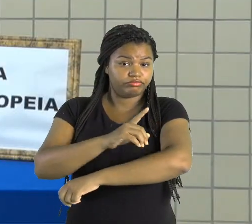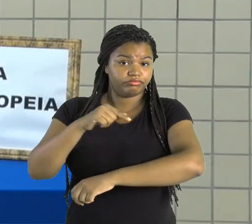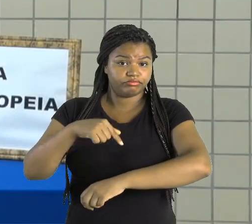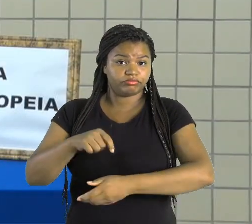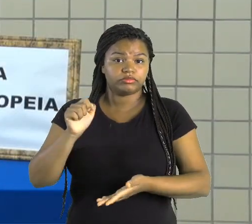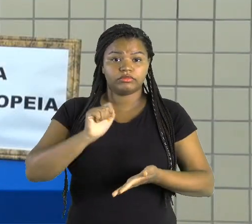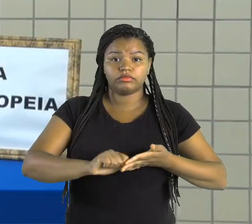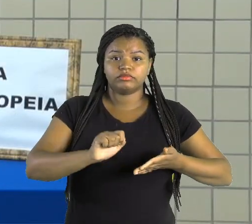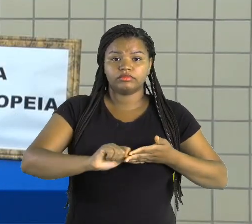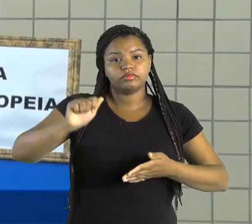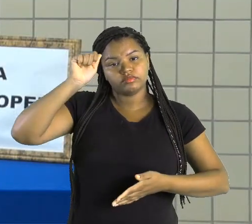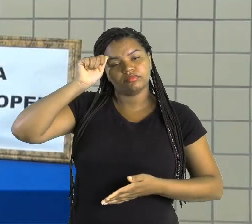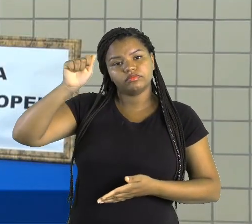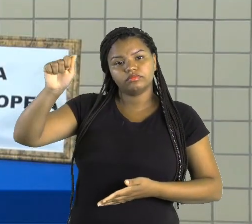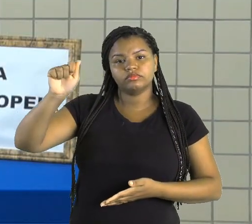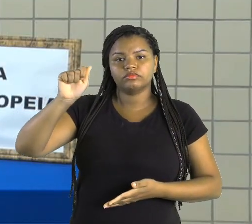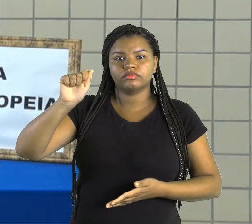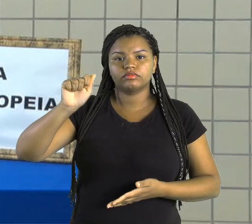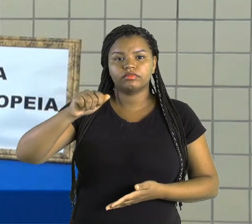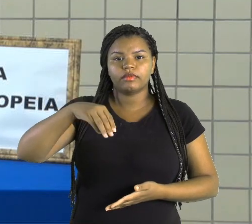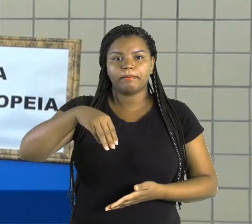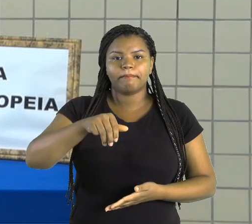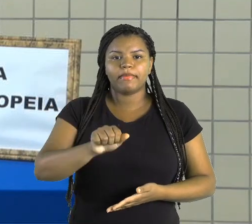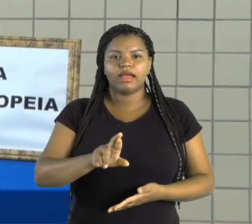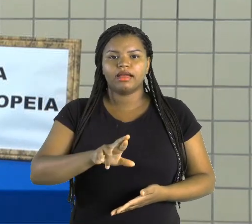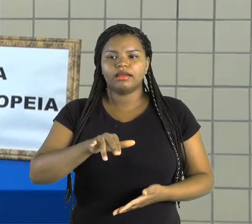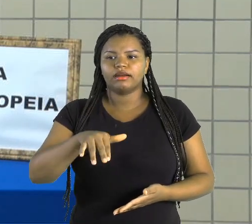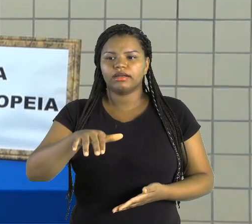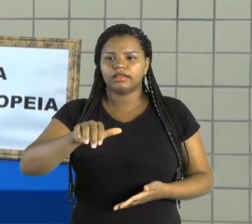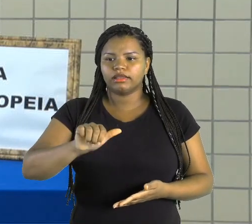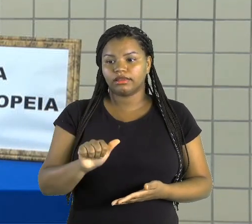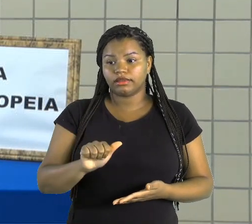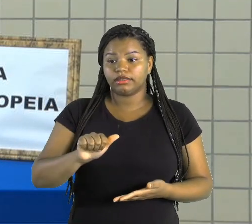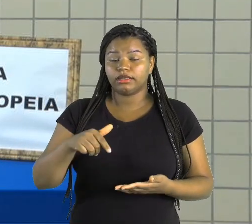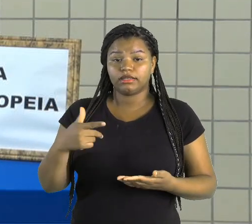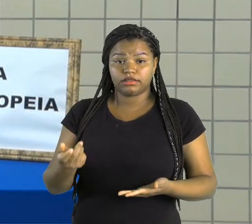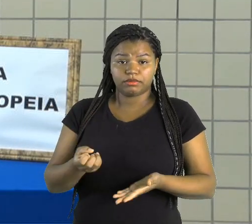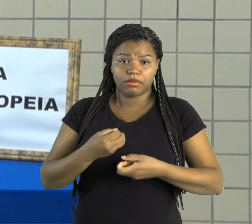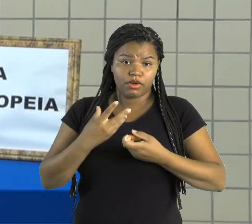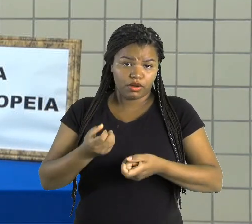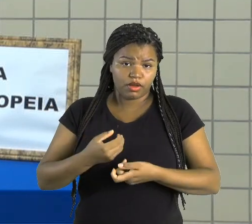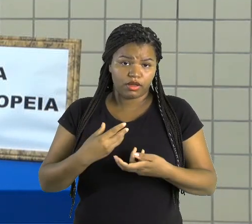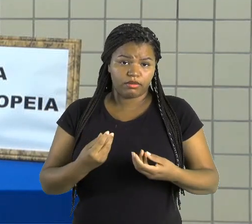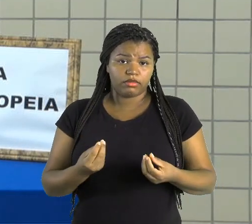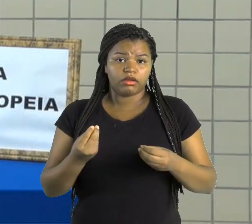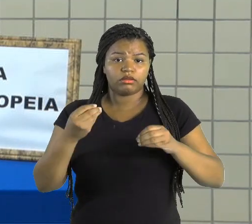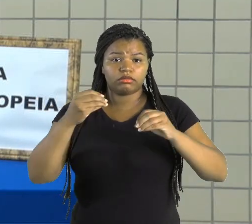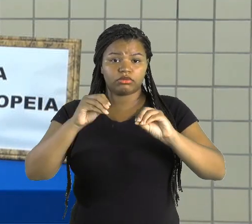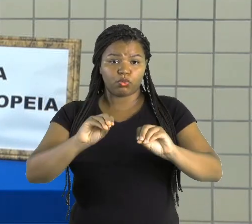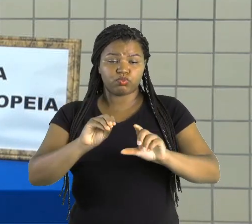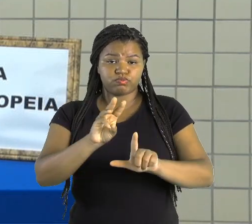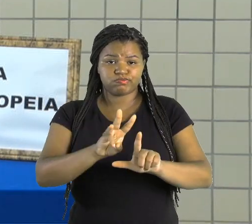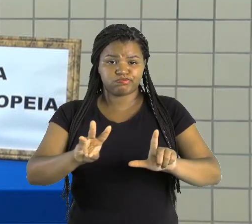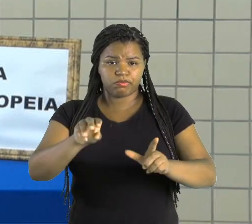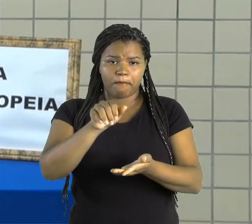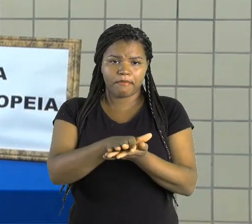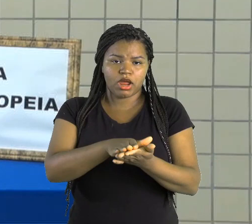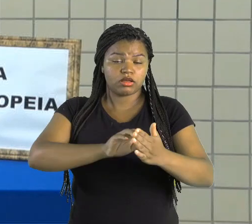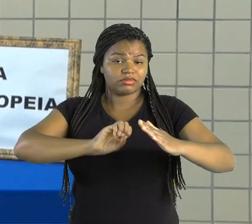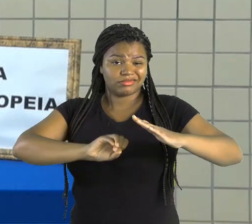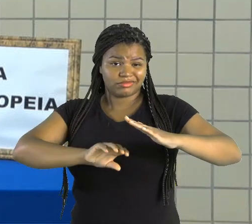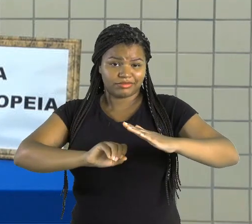escrito pela escritora Marina Colossante. Esse poema vai estar disponível lá na nossa ferramenta Palmas